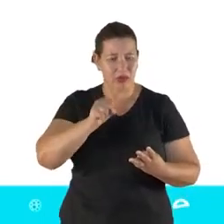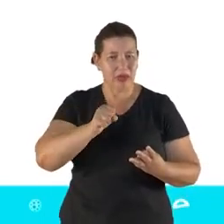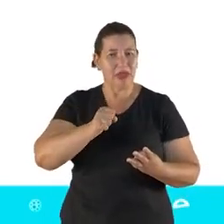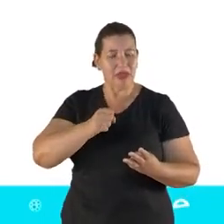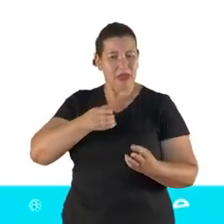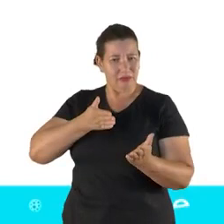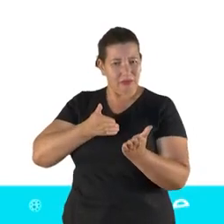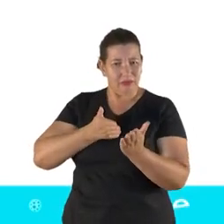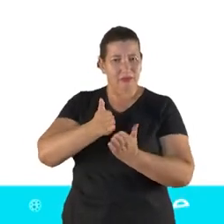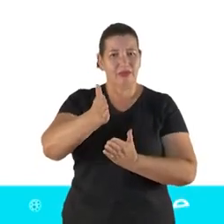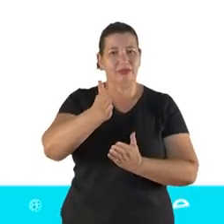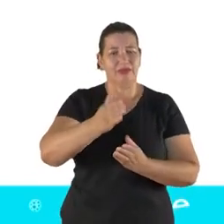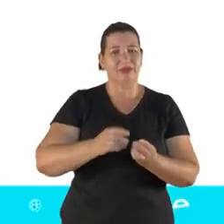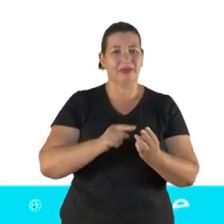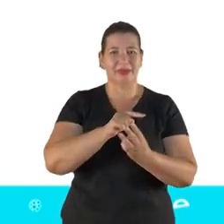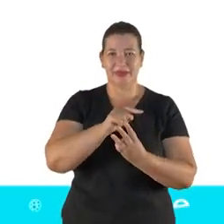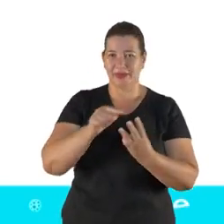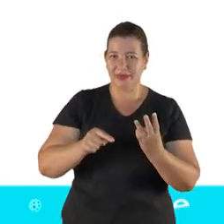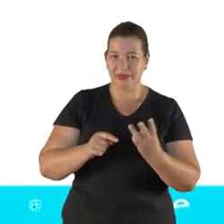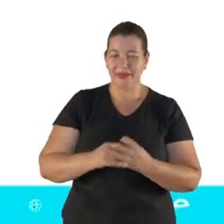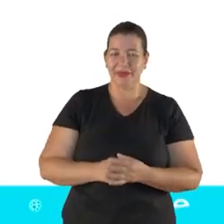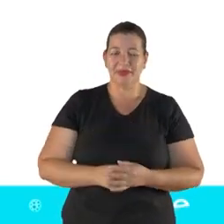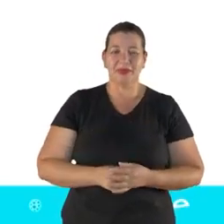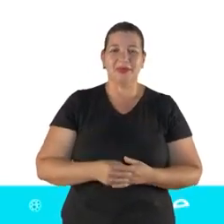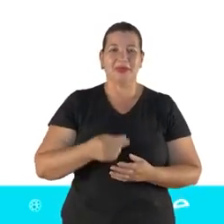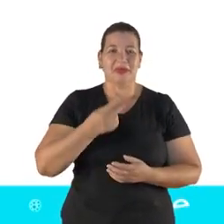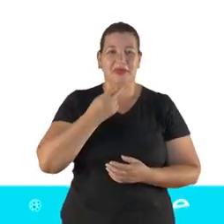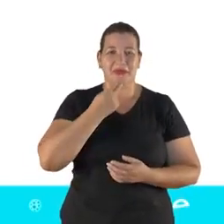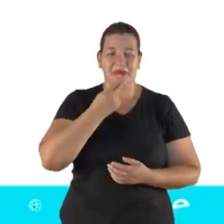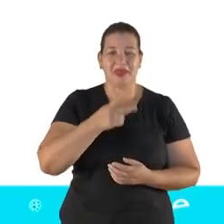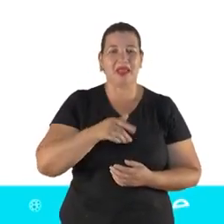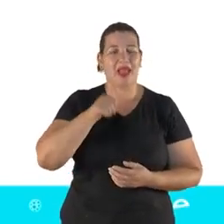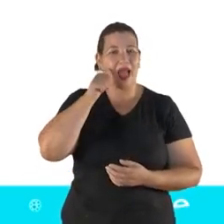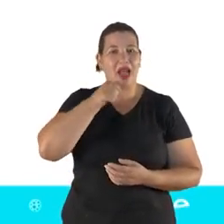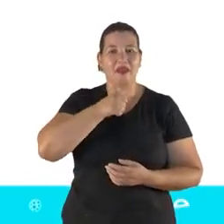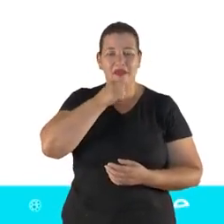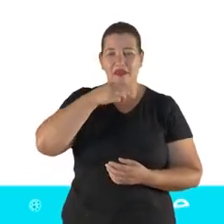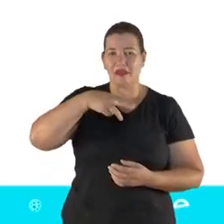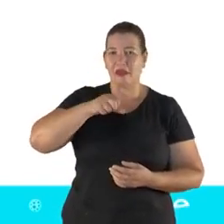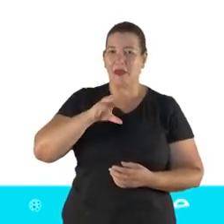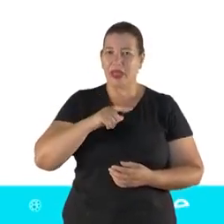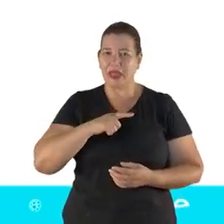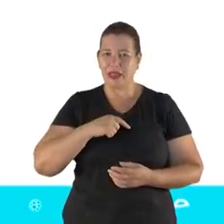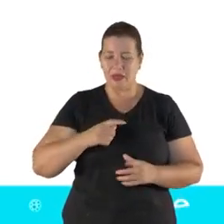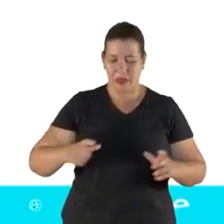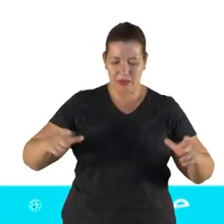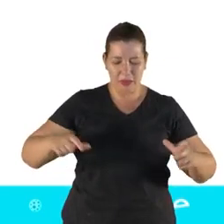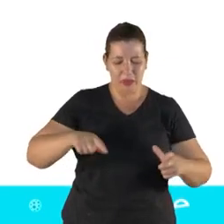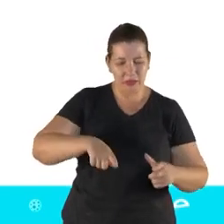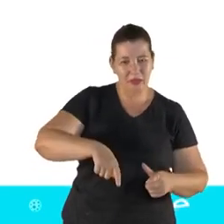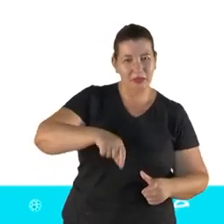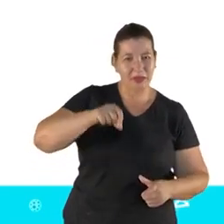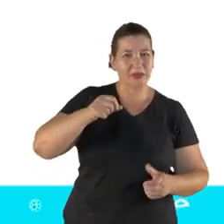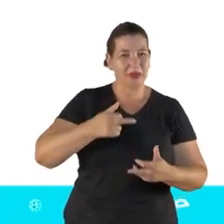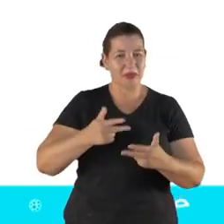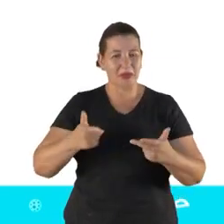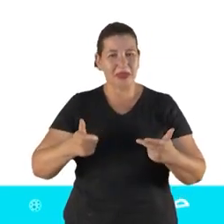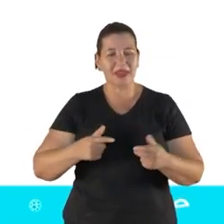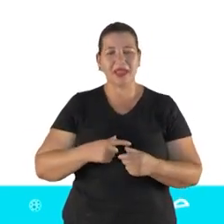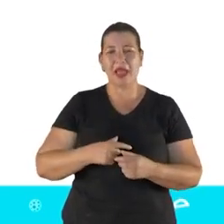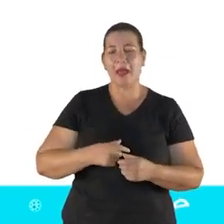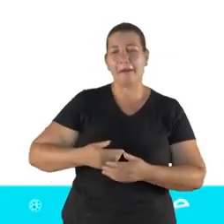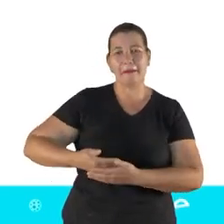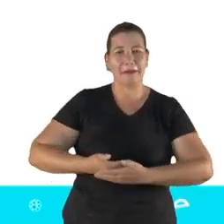e determinação. Enquanto falava, Vó Maria tirava algumas peças do cesto